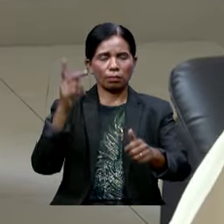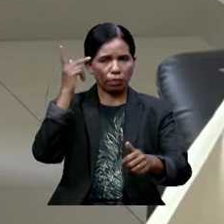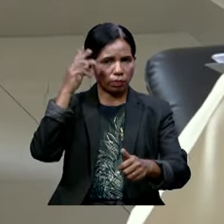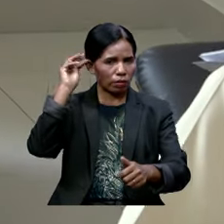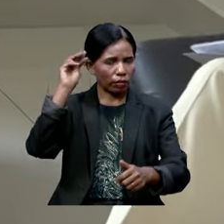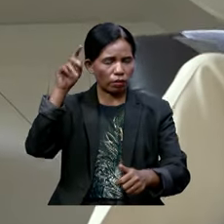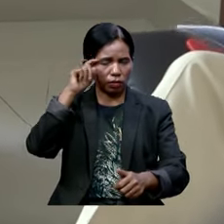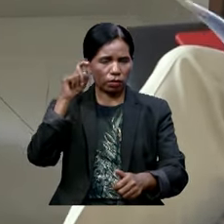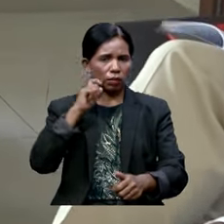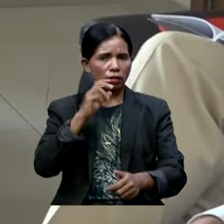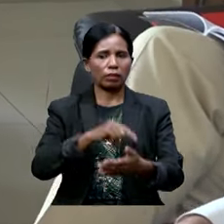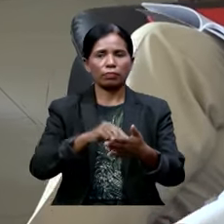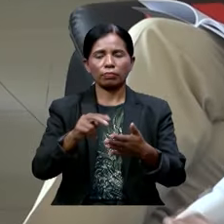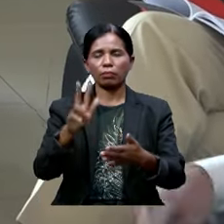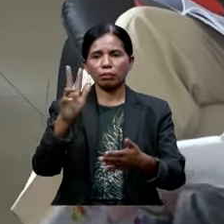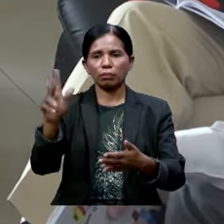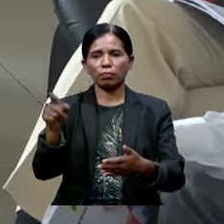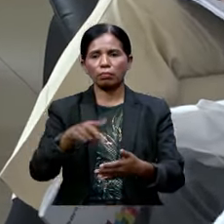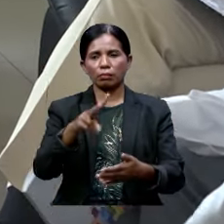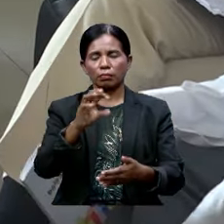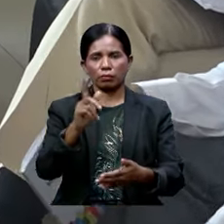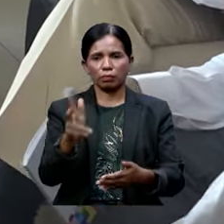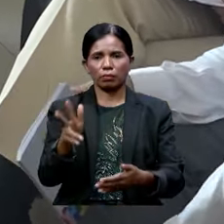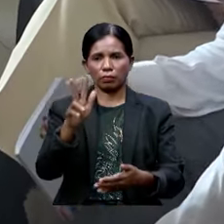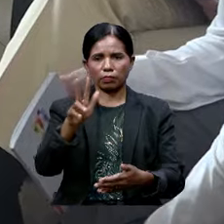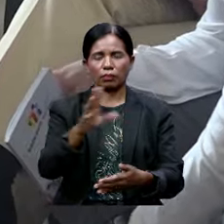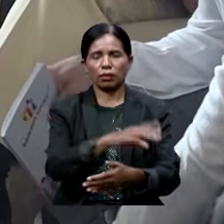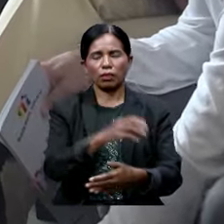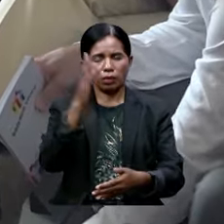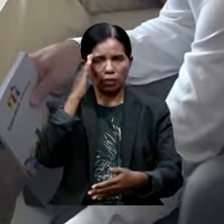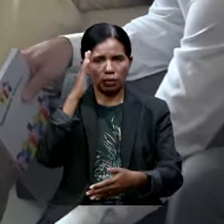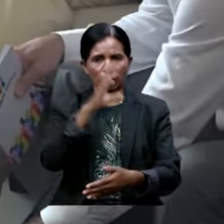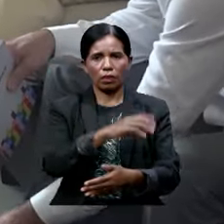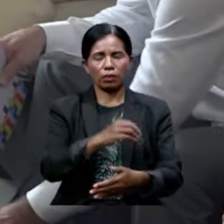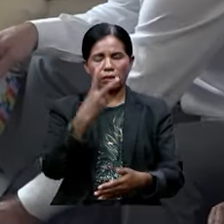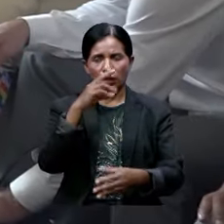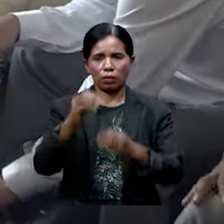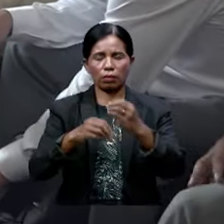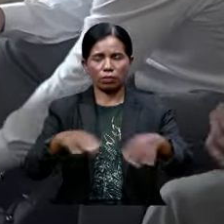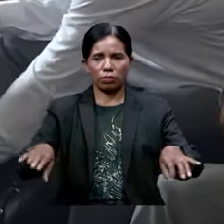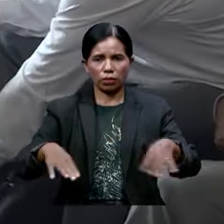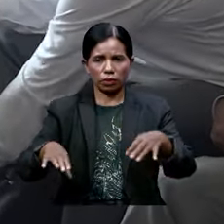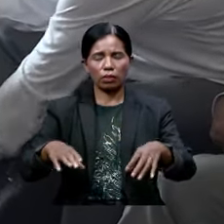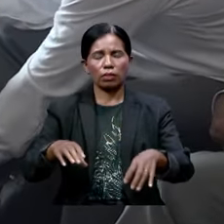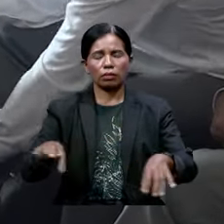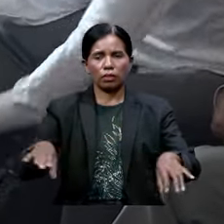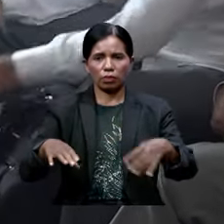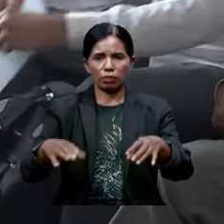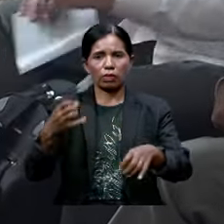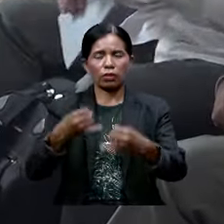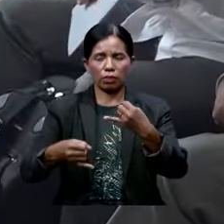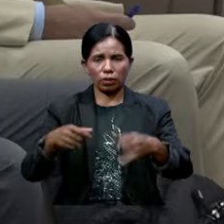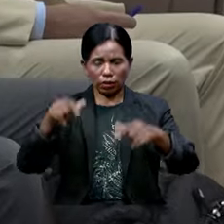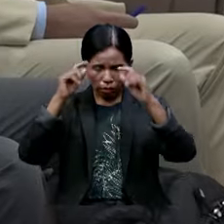Xanana Guzmão número tolo barra de um rua rondo sem tolo com intenção a tu melhora setor justiça e a Timor-Leste inclui a revisão ba